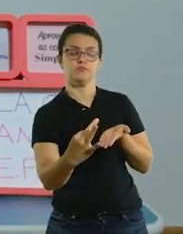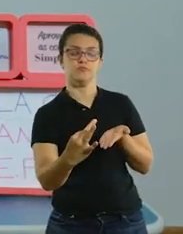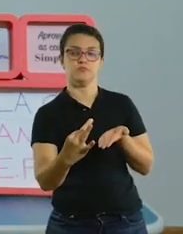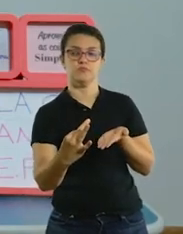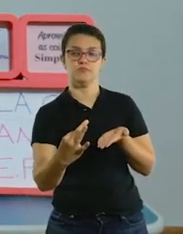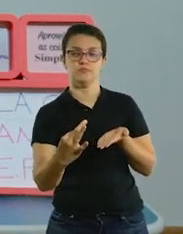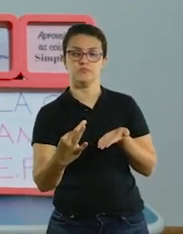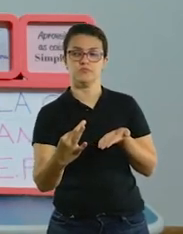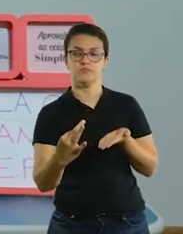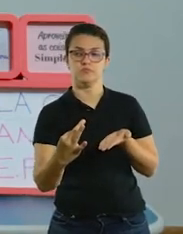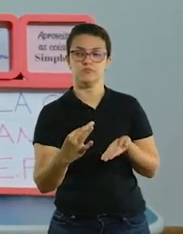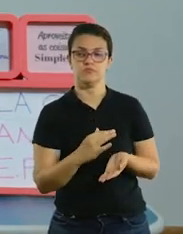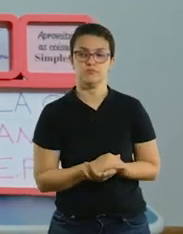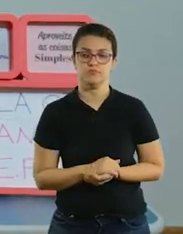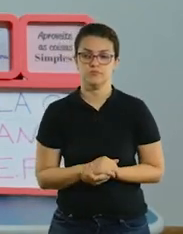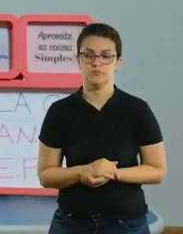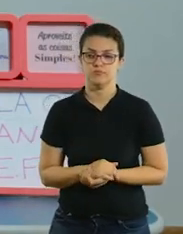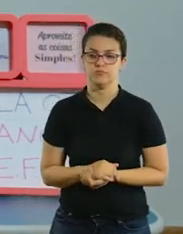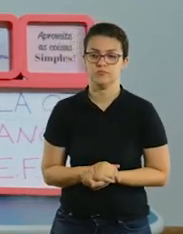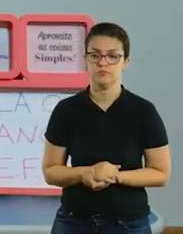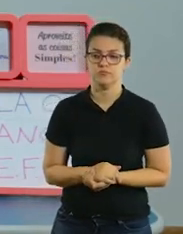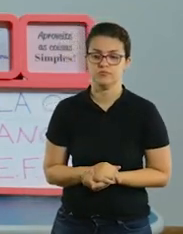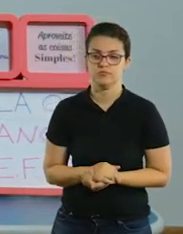Sortear um número, ela vai retirar.